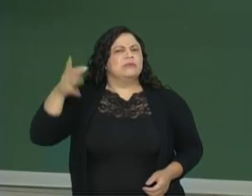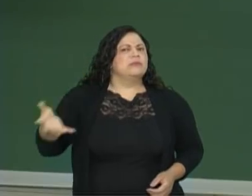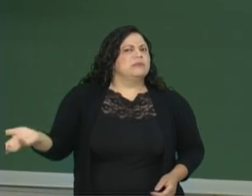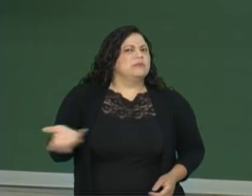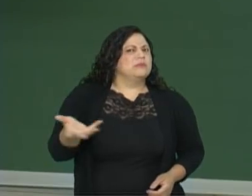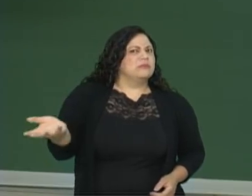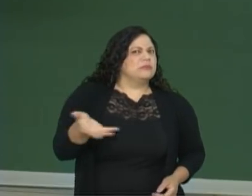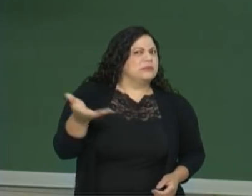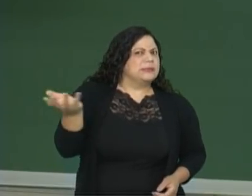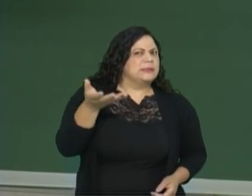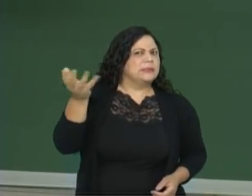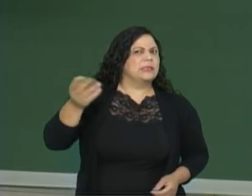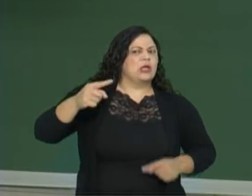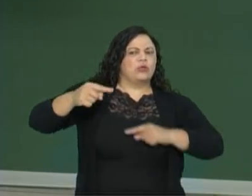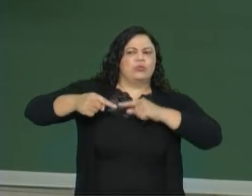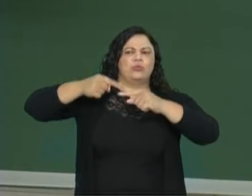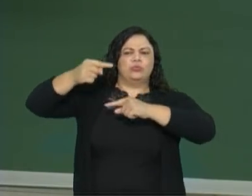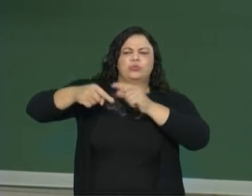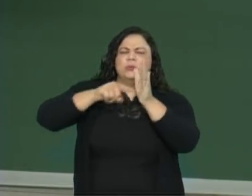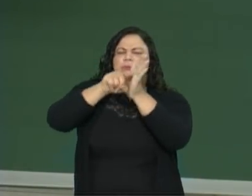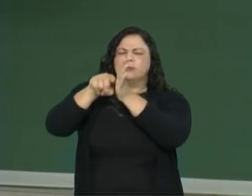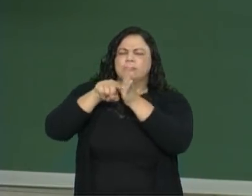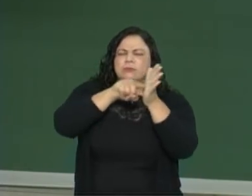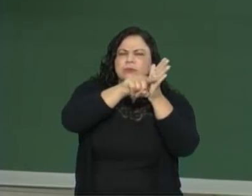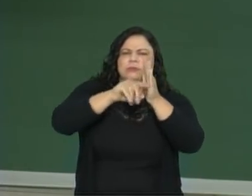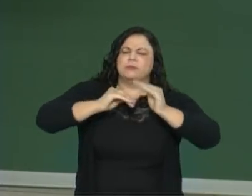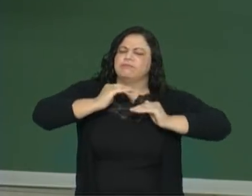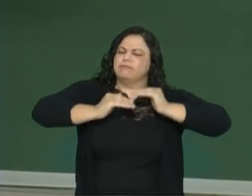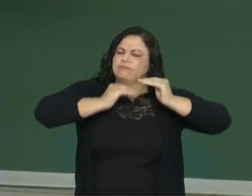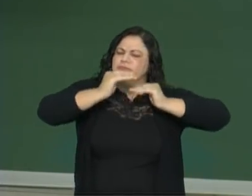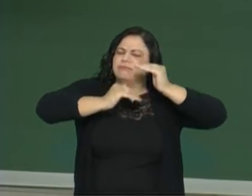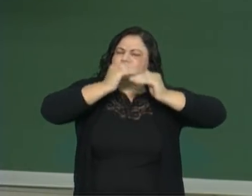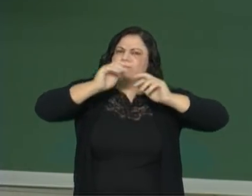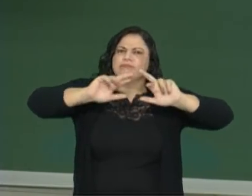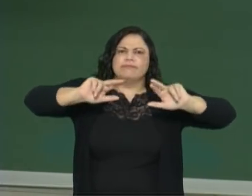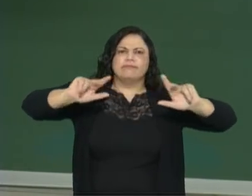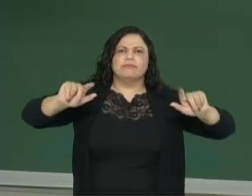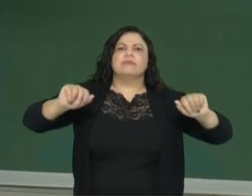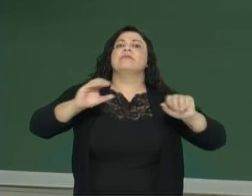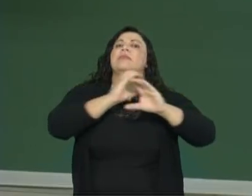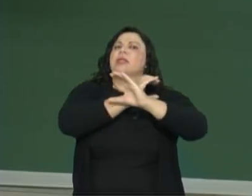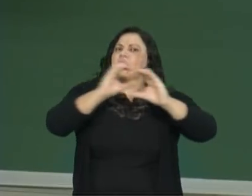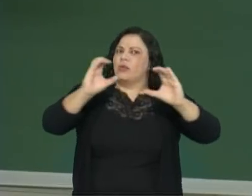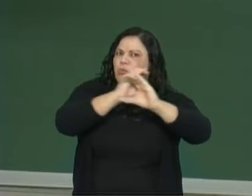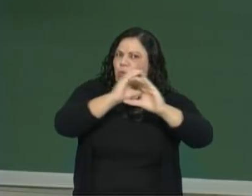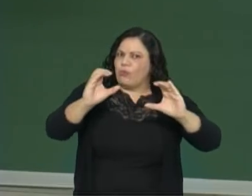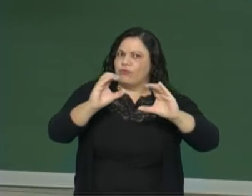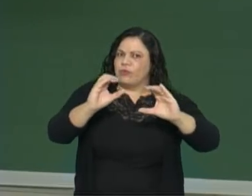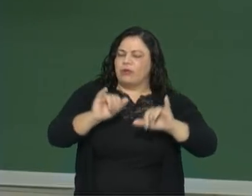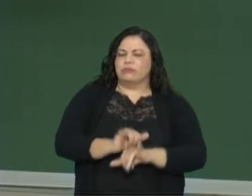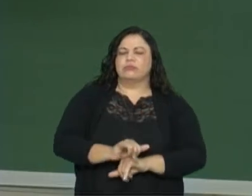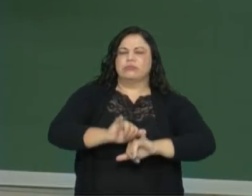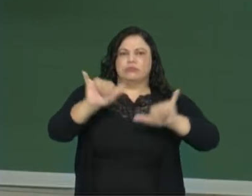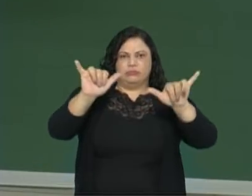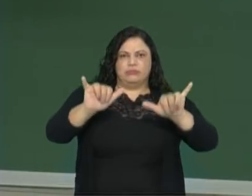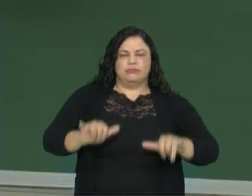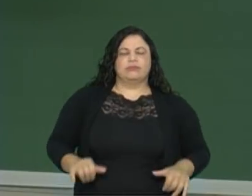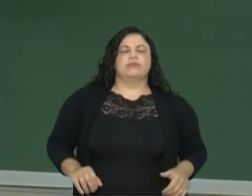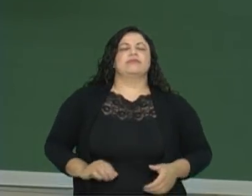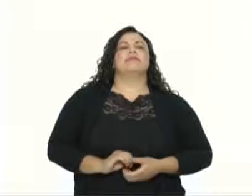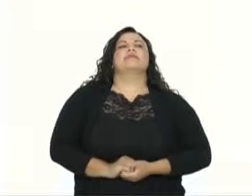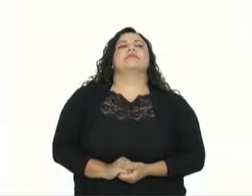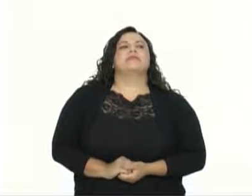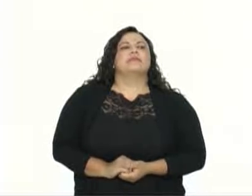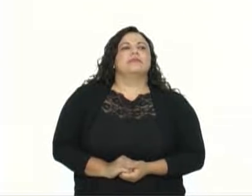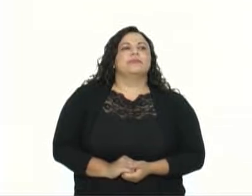A FAPESP tem um ótimo sistema de pesquisa, desenvolve muita coisa, então muito confiável que eles colocam como notícia. Vamos lá.